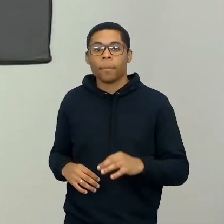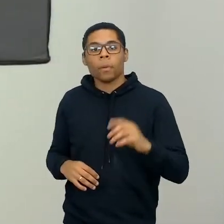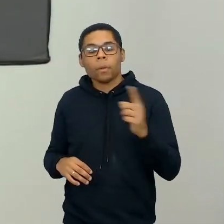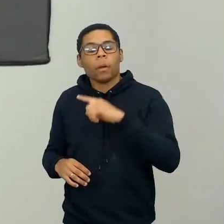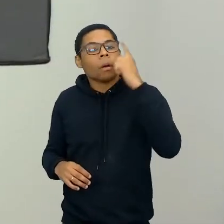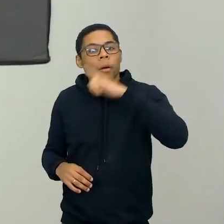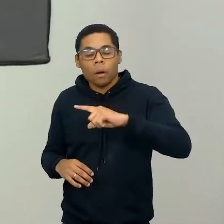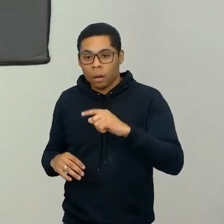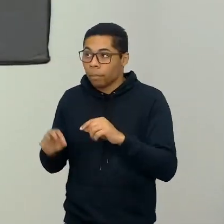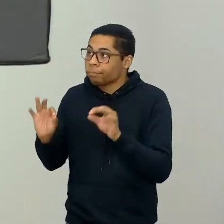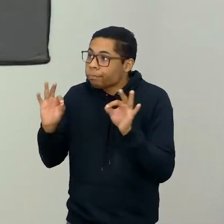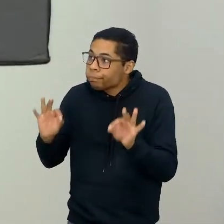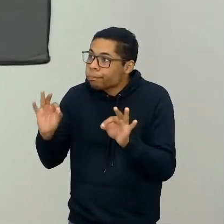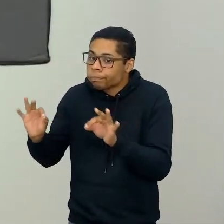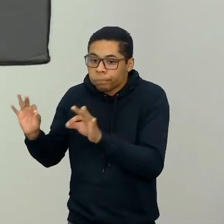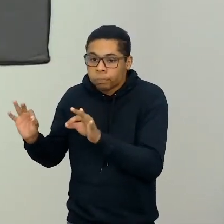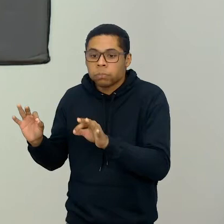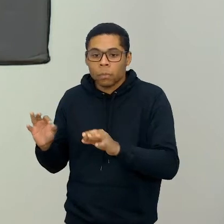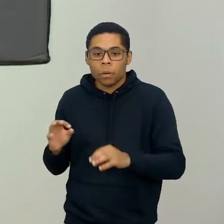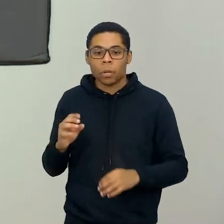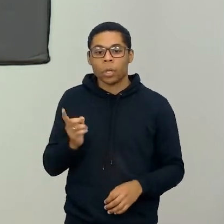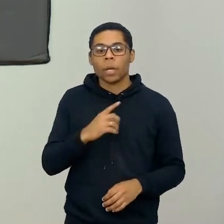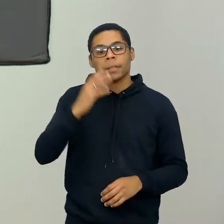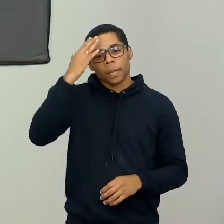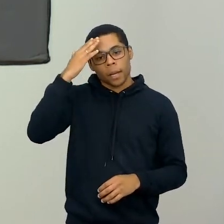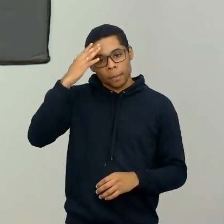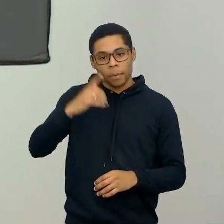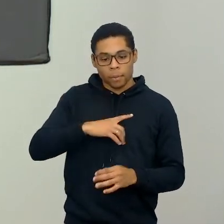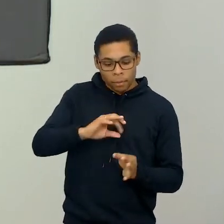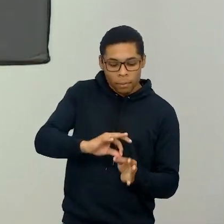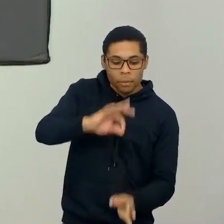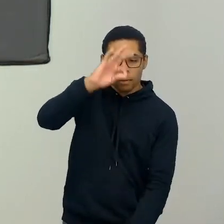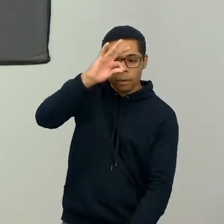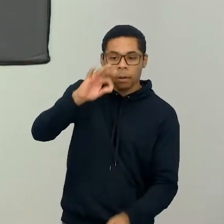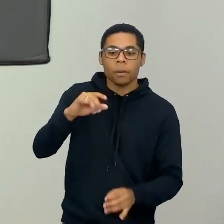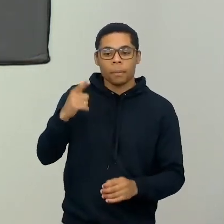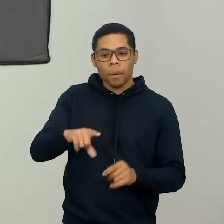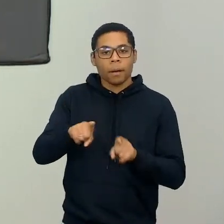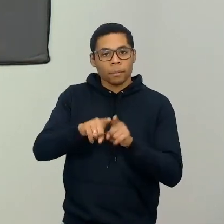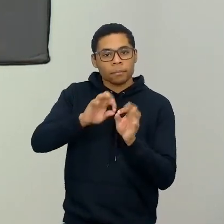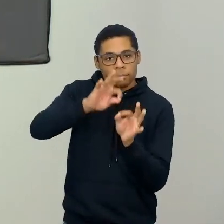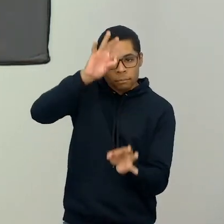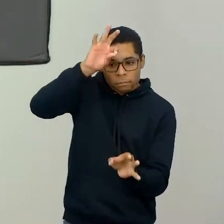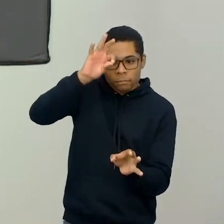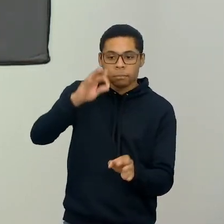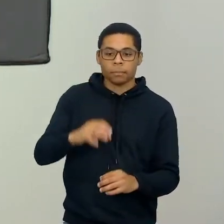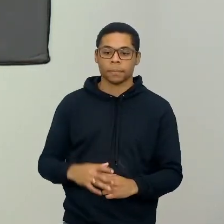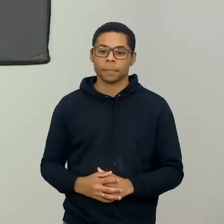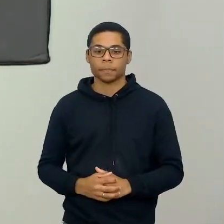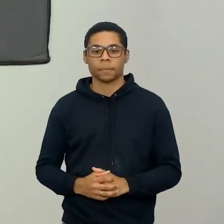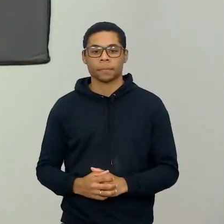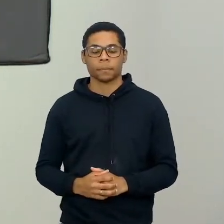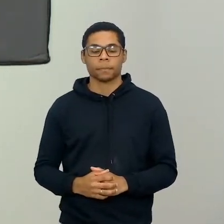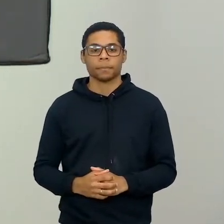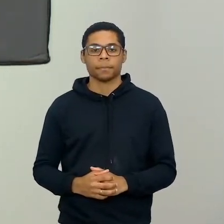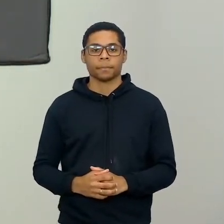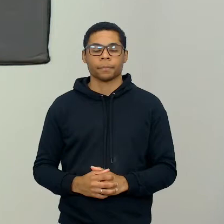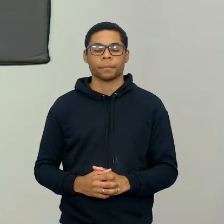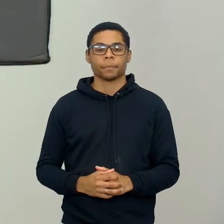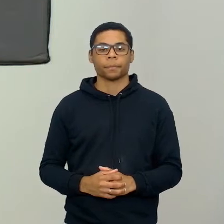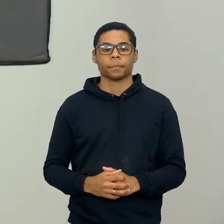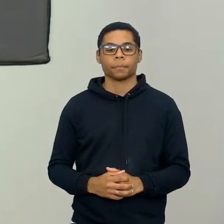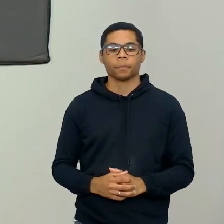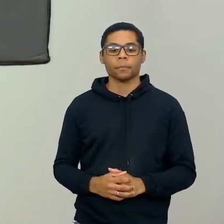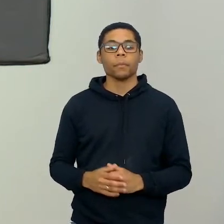protótipo ficar de acordo com uma escala conhecida. Deixamos aqui uma medida também referente a essa proporção do pé direito,